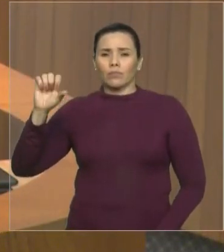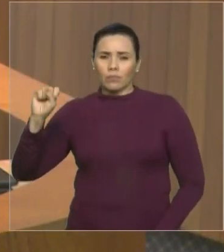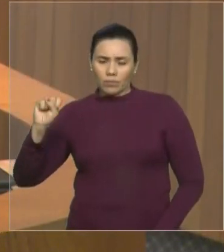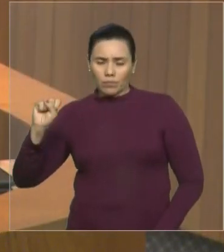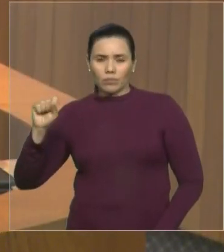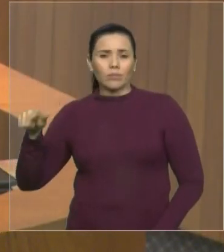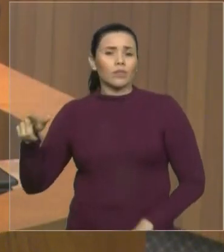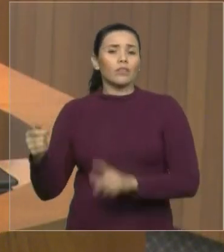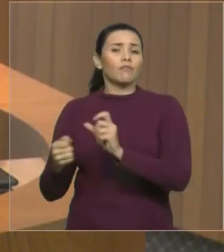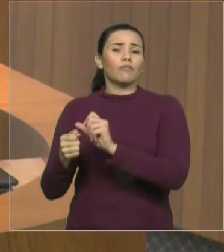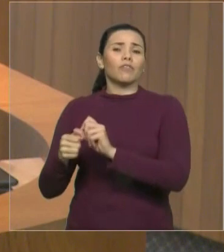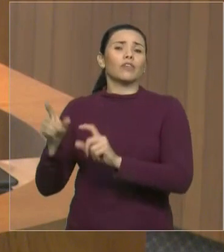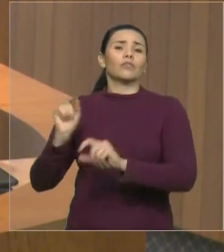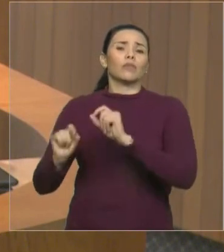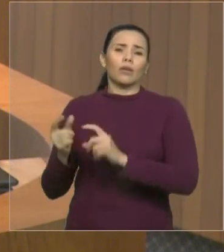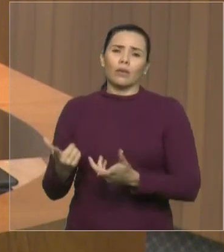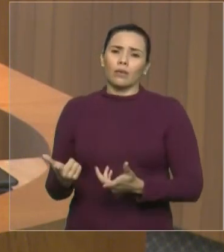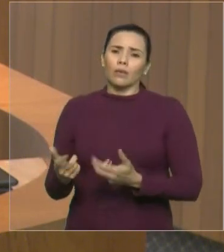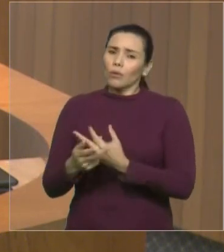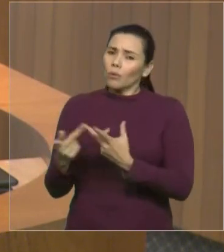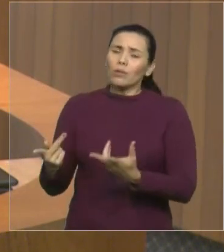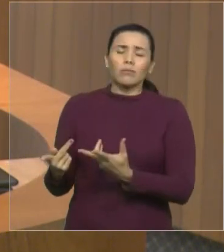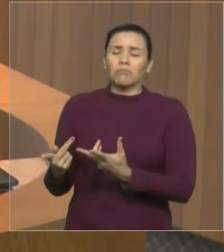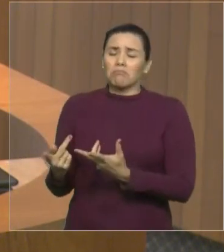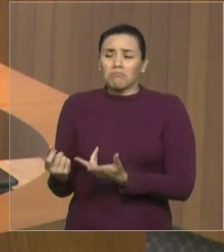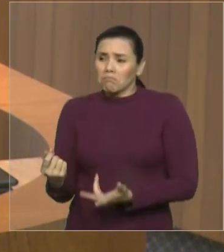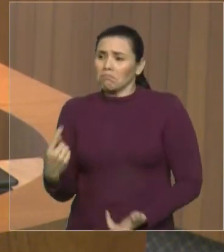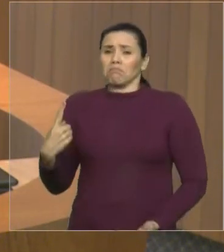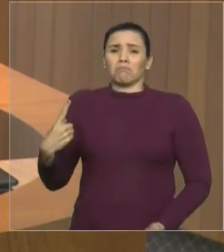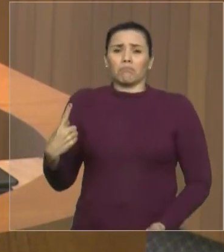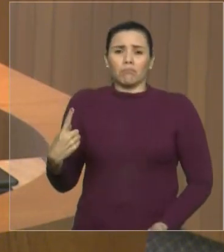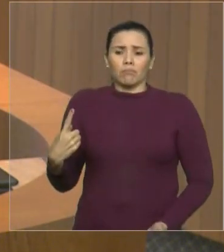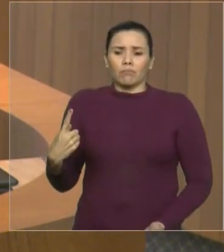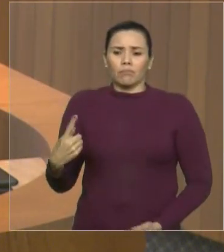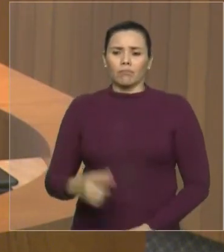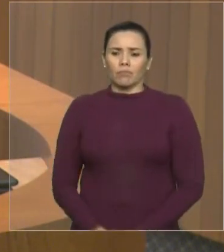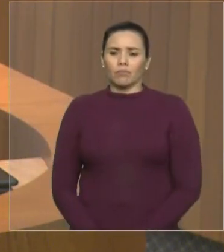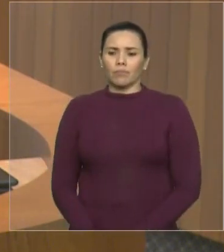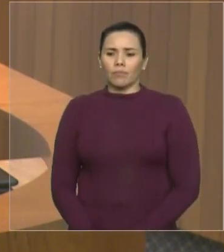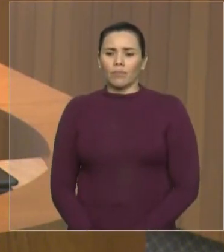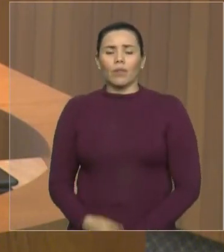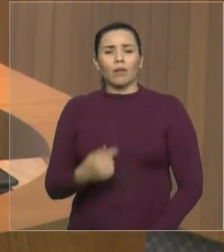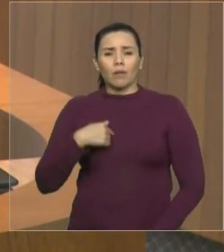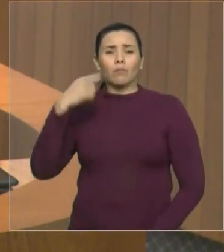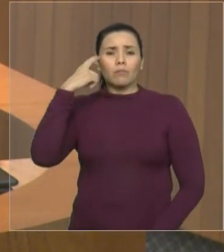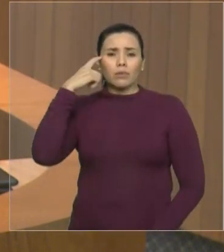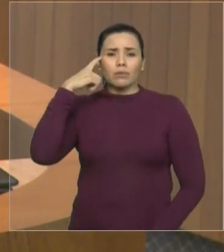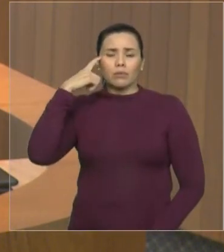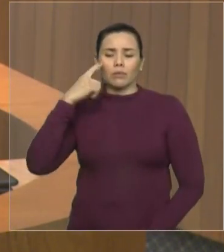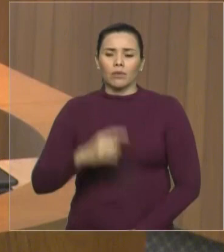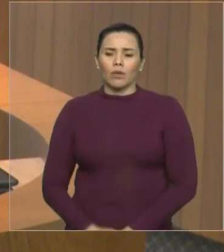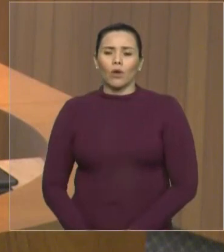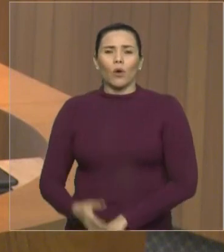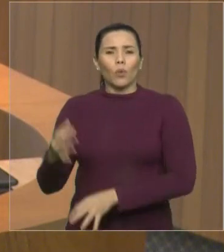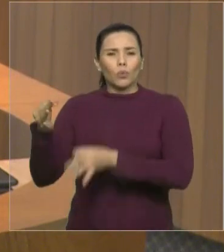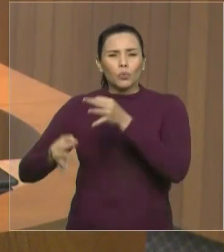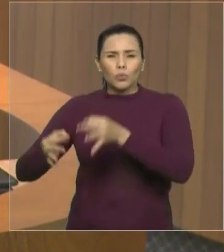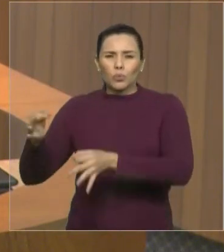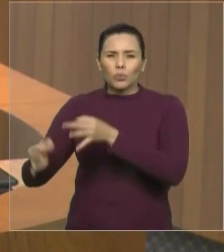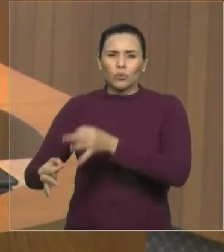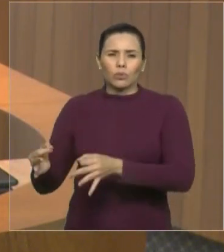aqui e levar qualquer nódoa à imagem do judiciário. Em nenhum momento essa